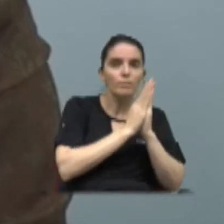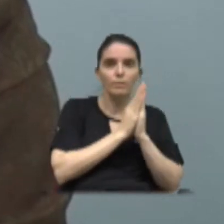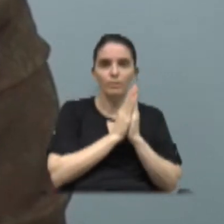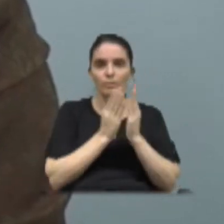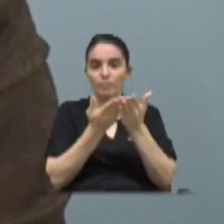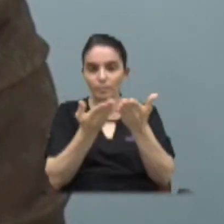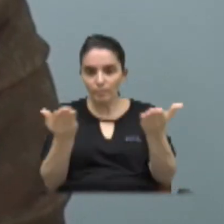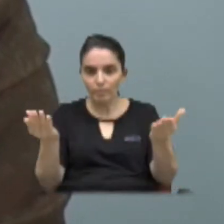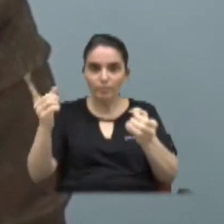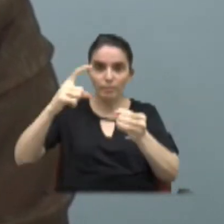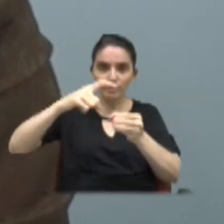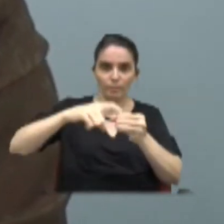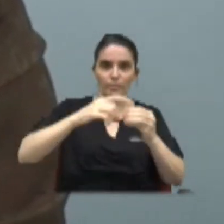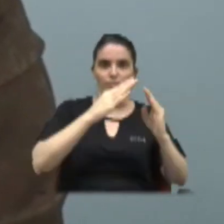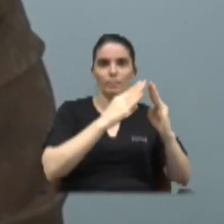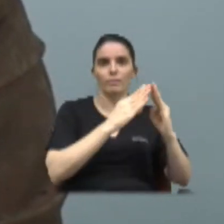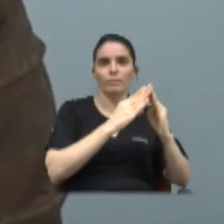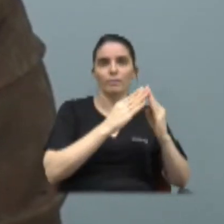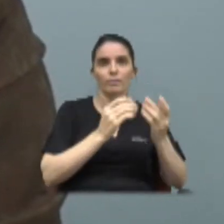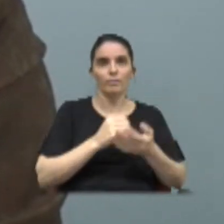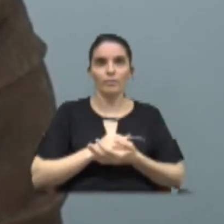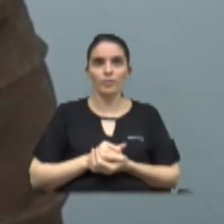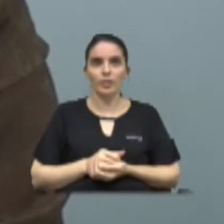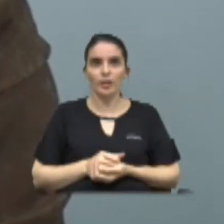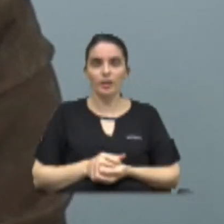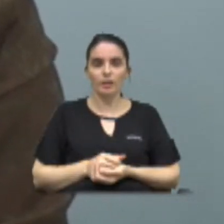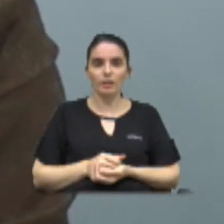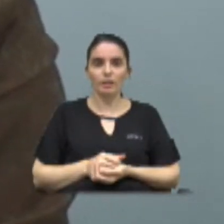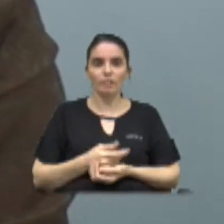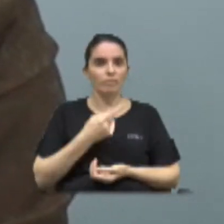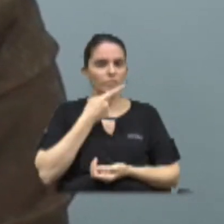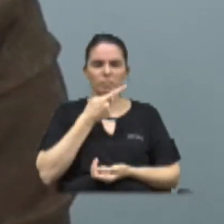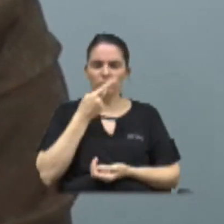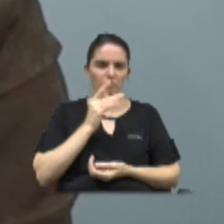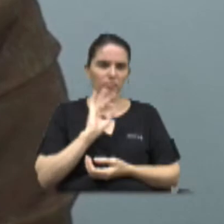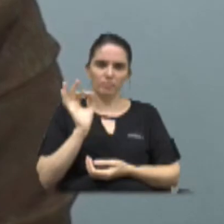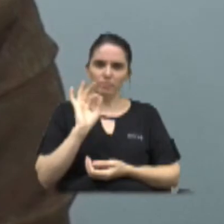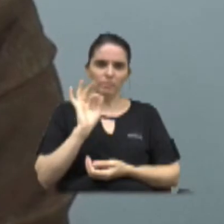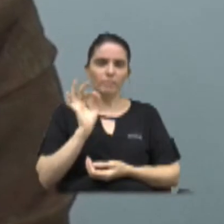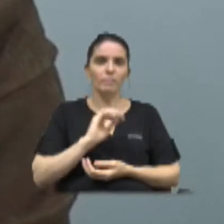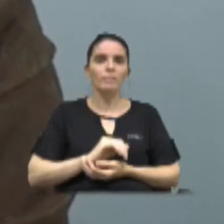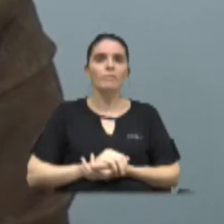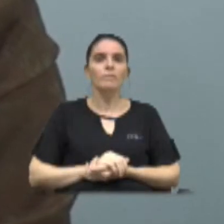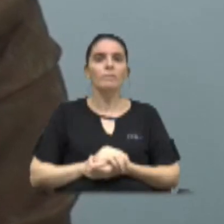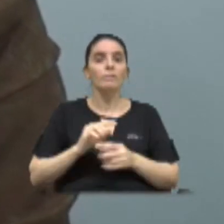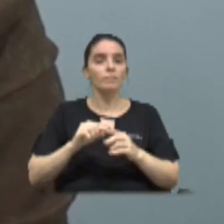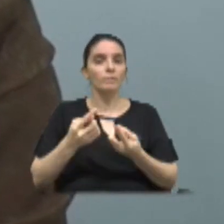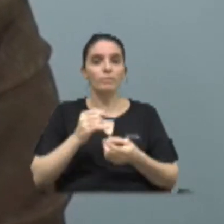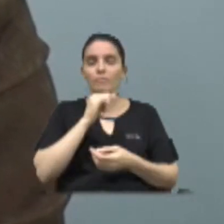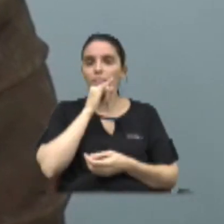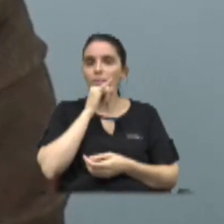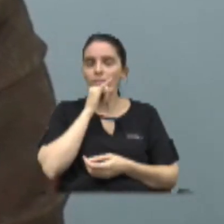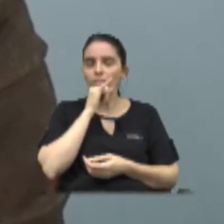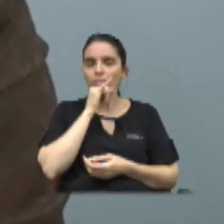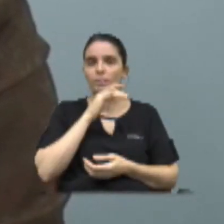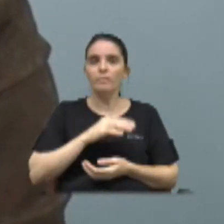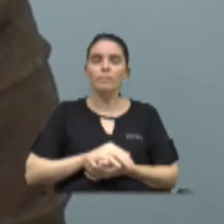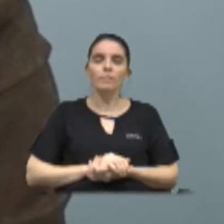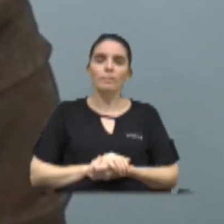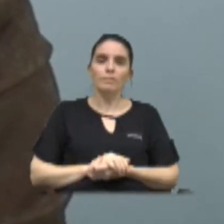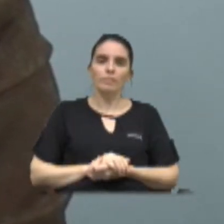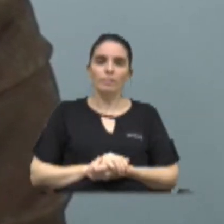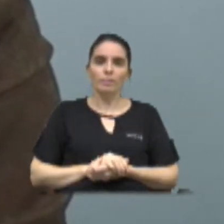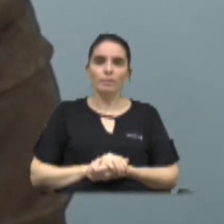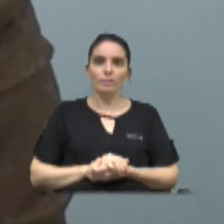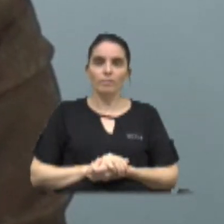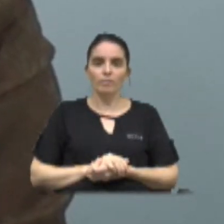para casa. Eu não gosto de citar momentos, né, da família da gente, mas, por exemplo, esses dias foi, inclusive,